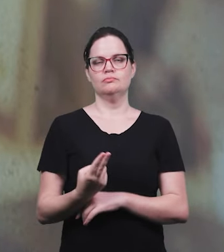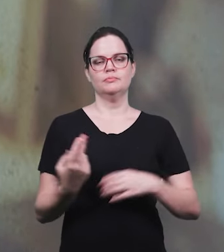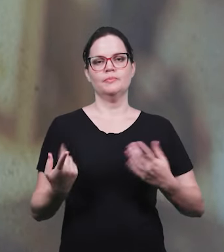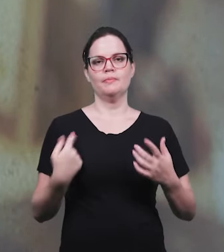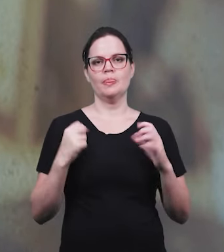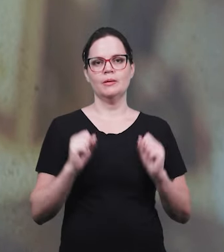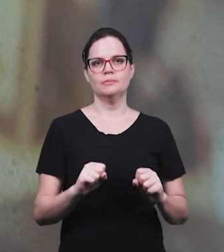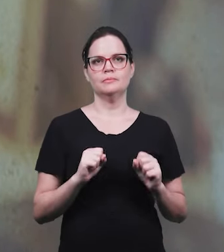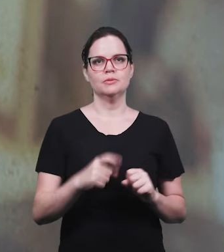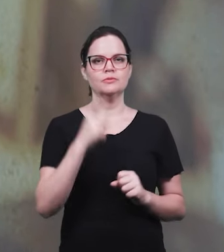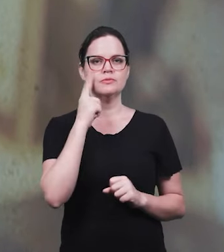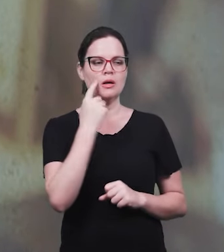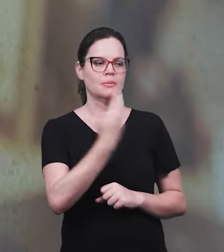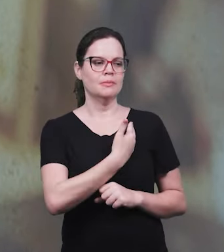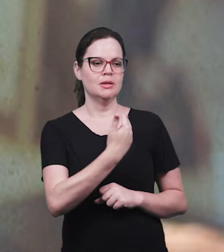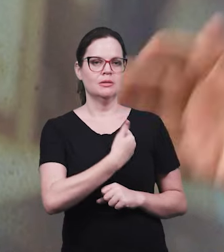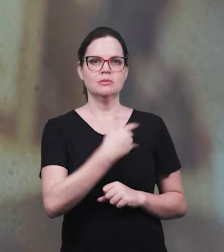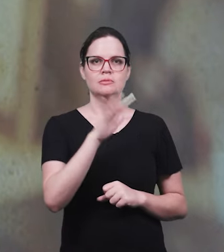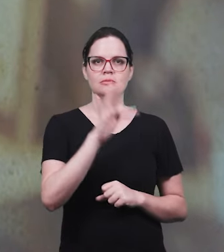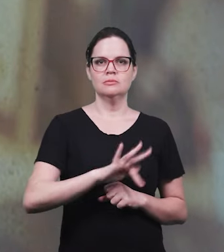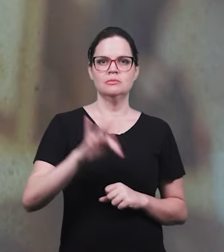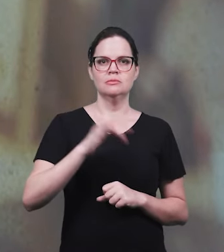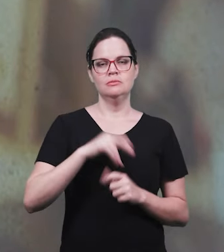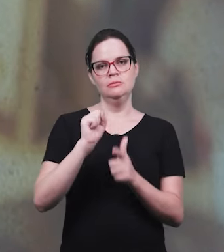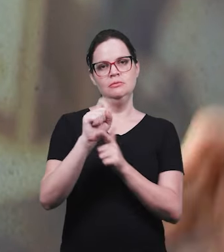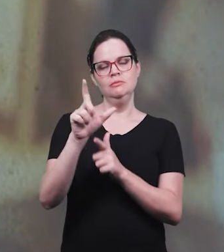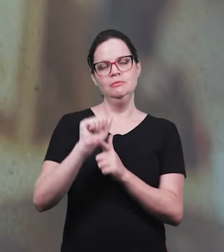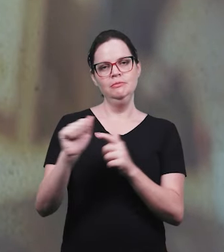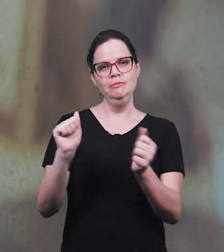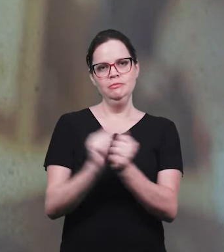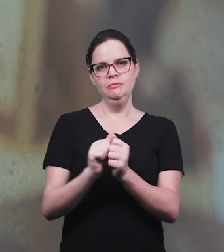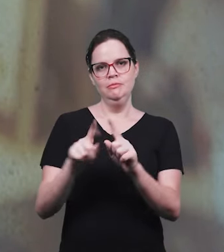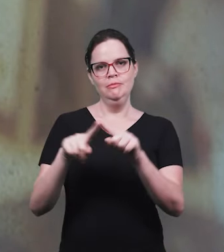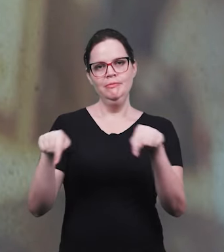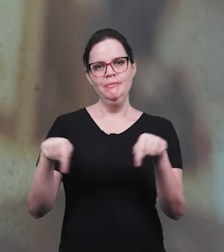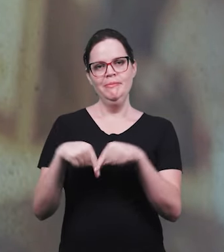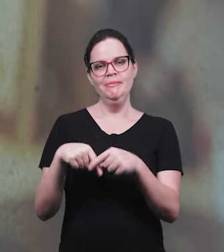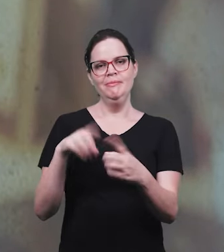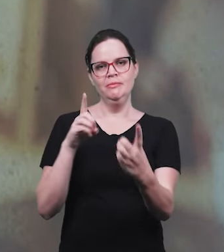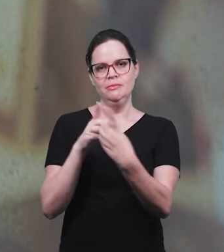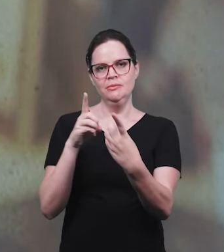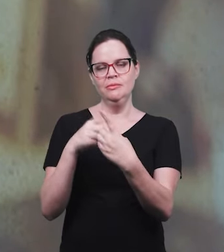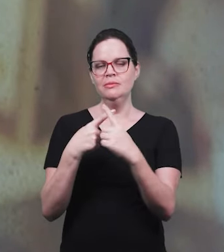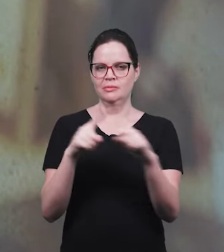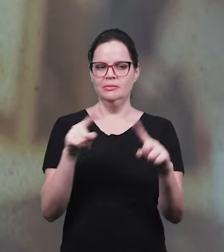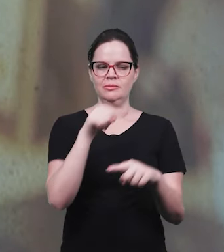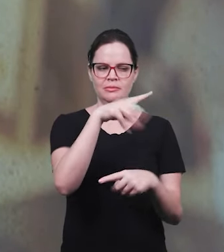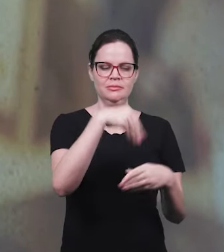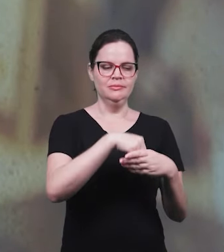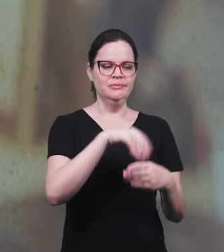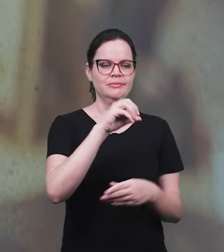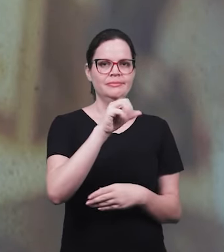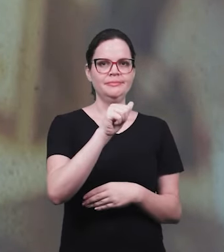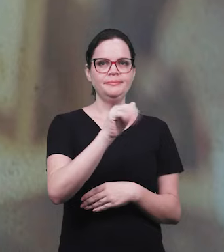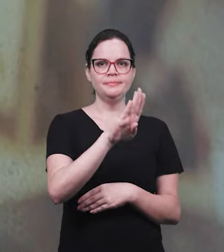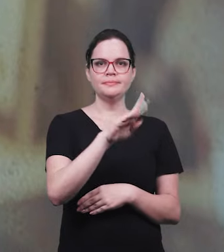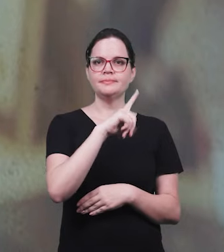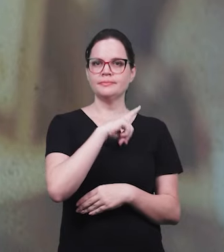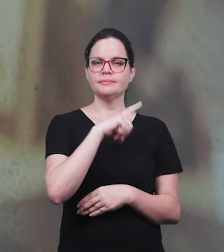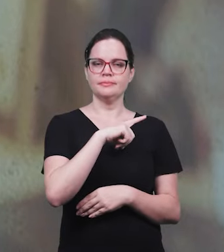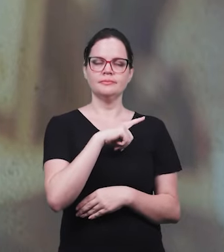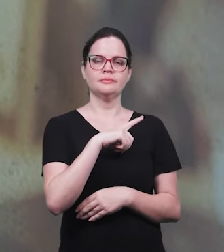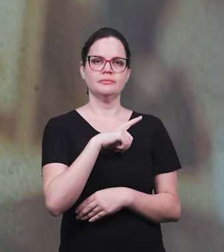buscar alguns amigos da faculdade e alugar junto um escritório. Mas a OAB lhe dá essa